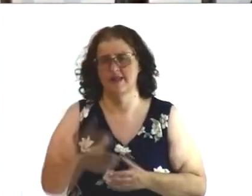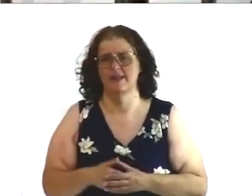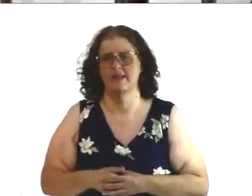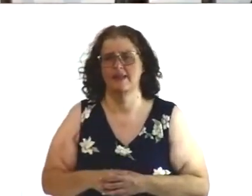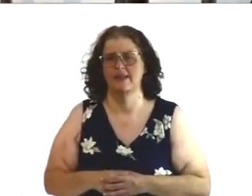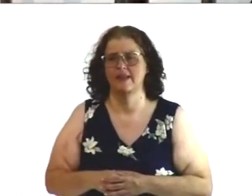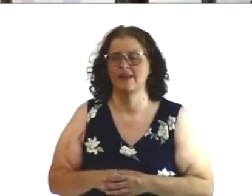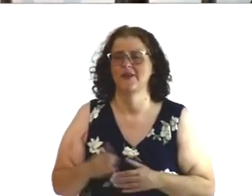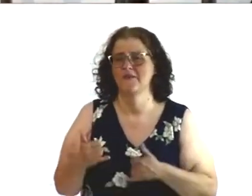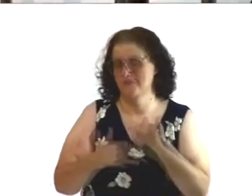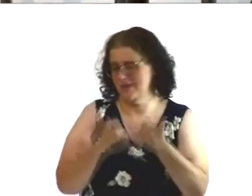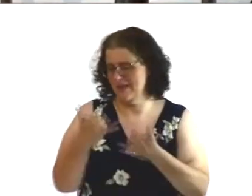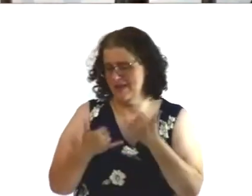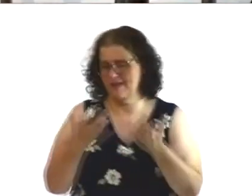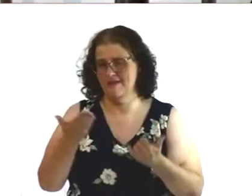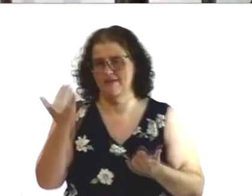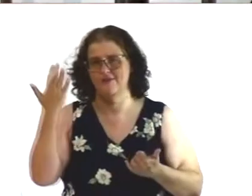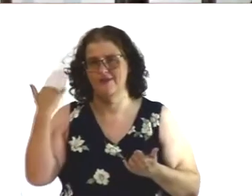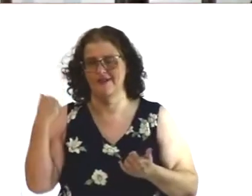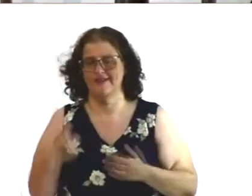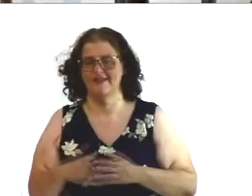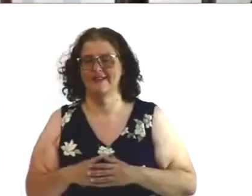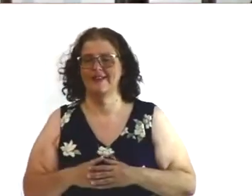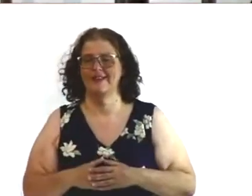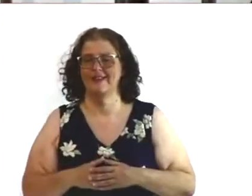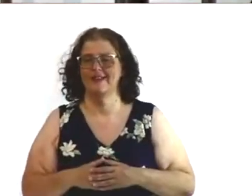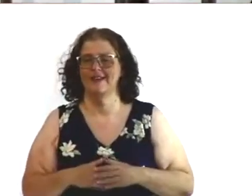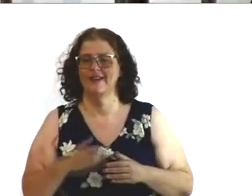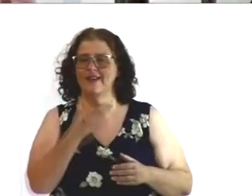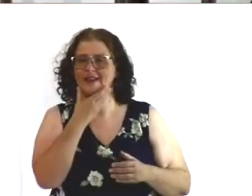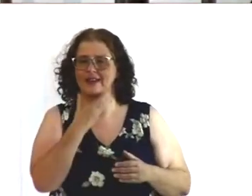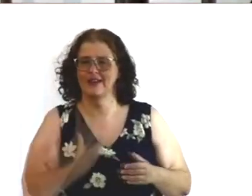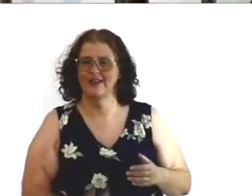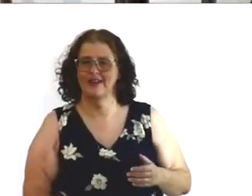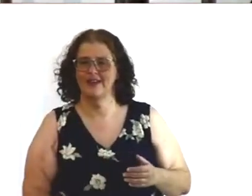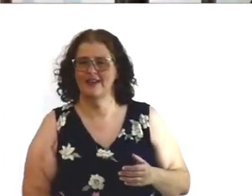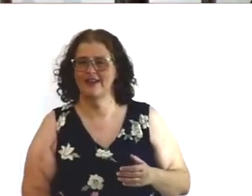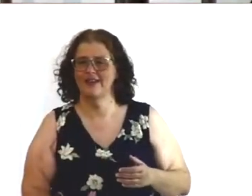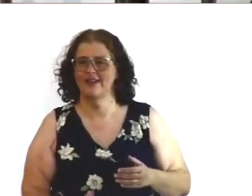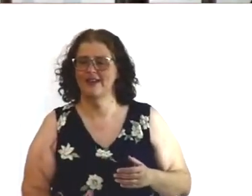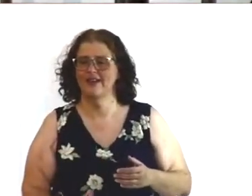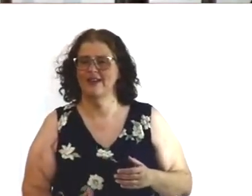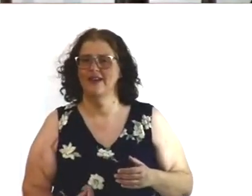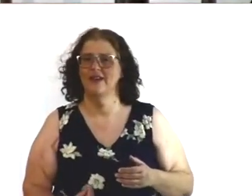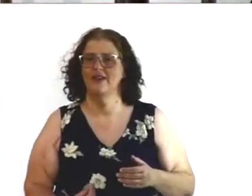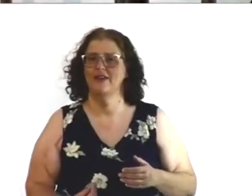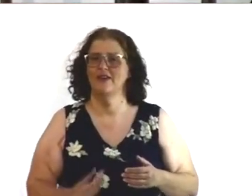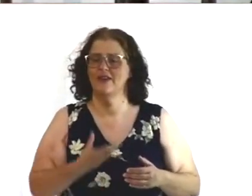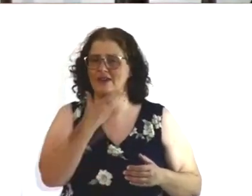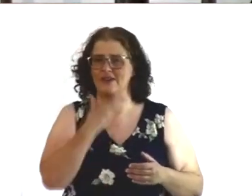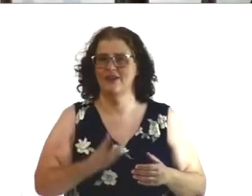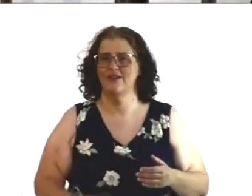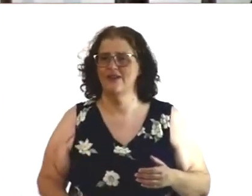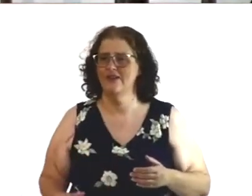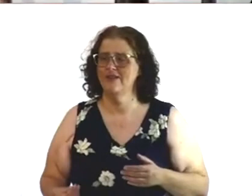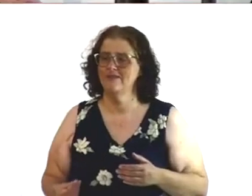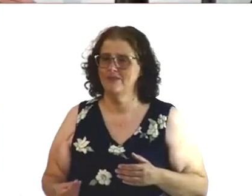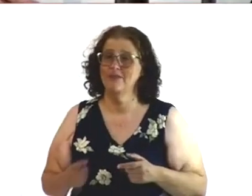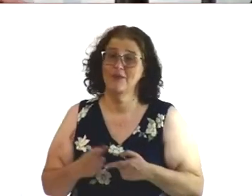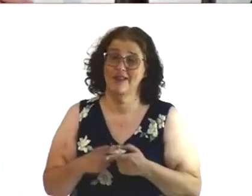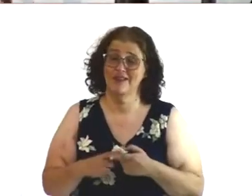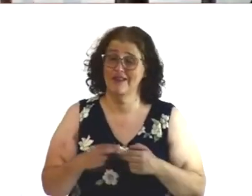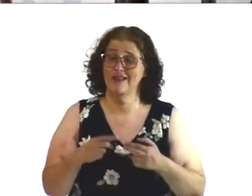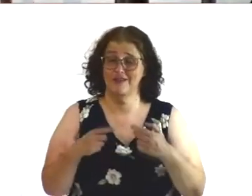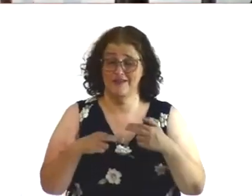dias atrás, esse será um Natal sem Papai Noel, porque idosos não podem sair. E se idosos não podem sair, não vai ter Papai